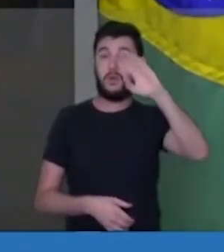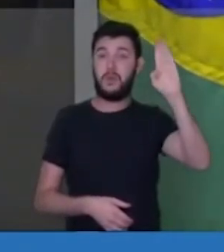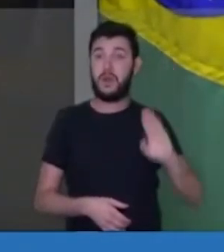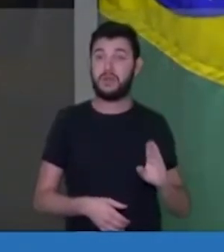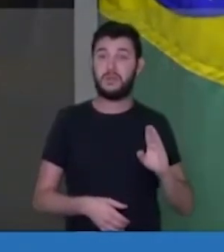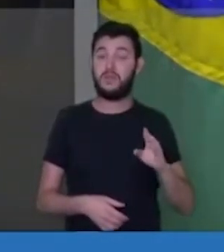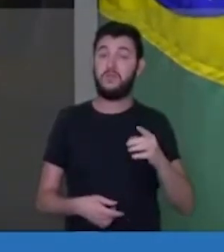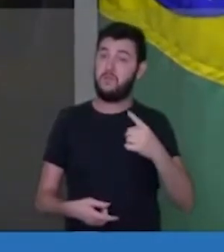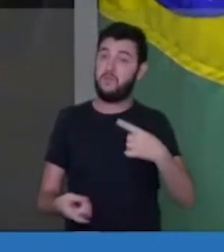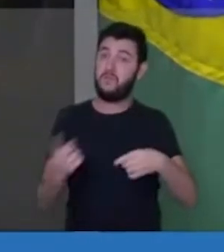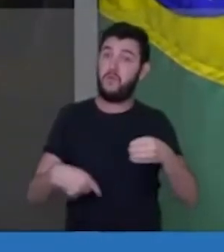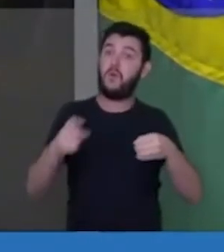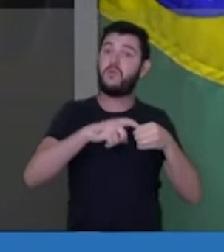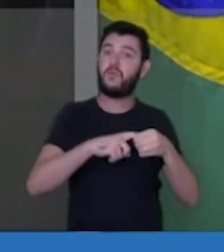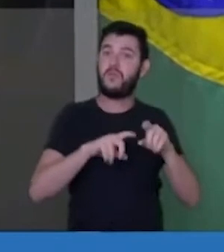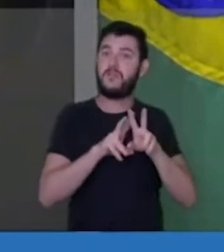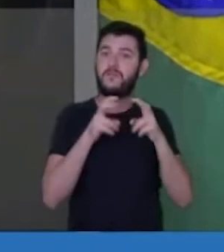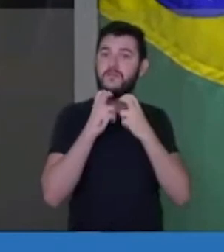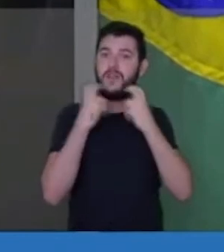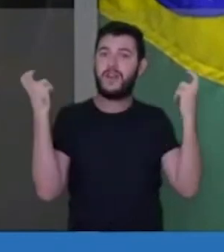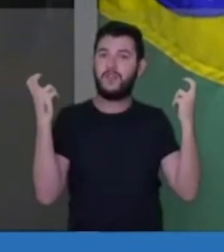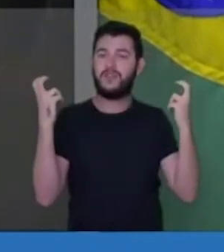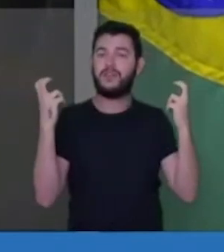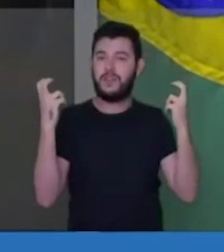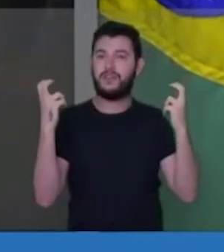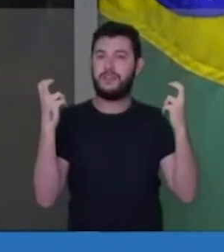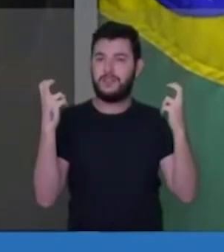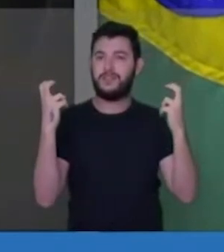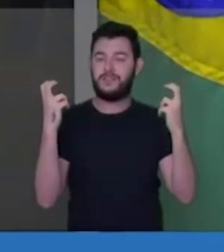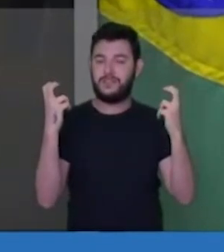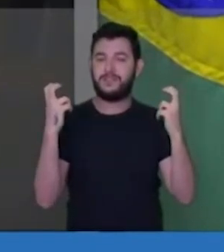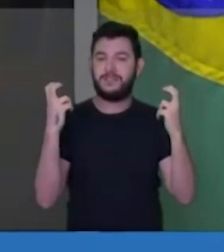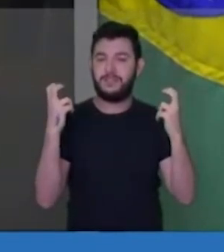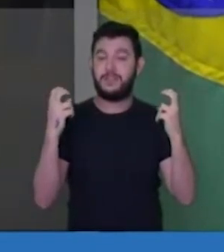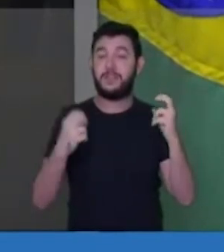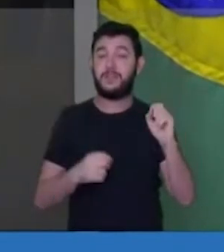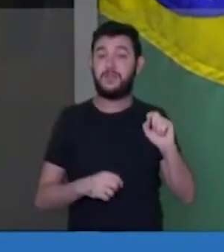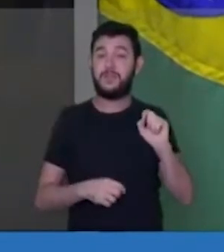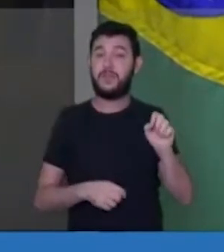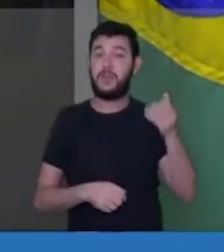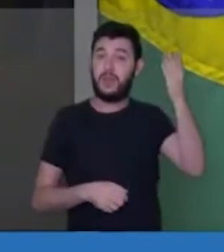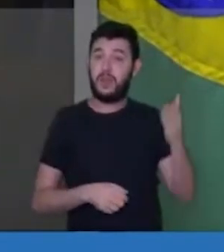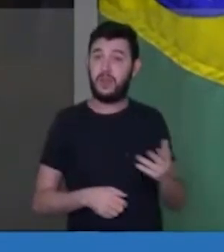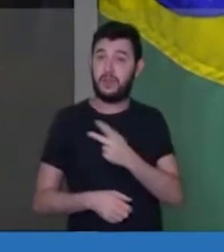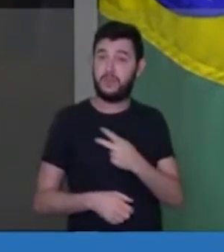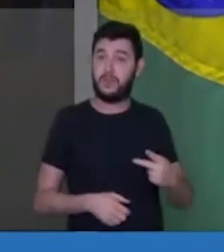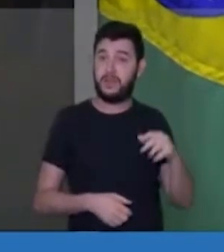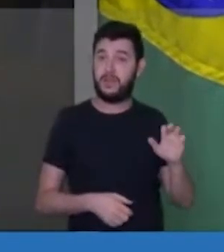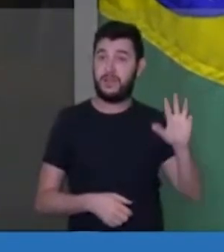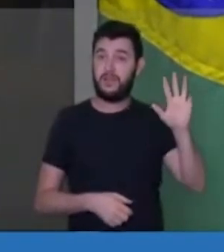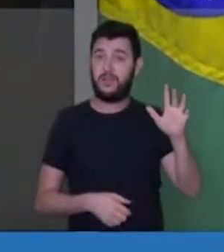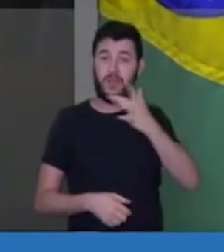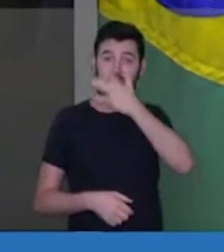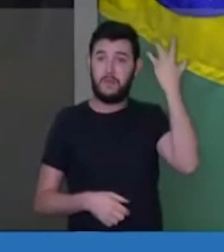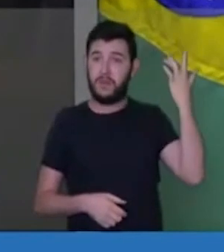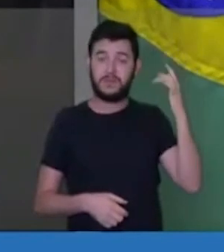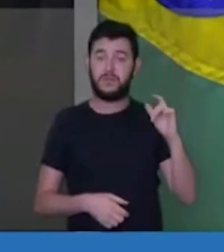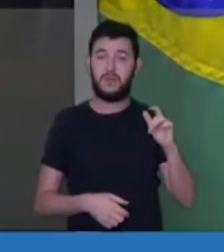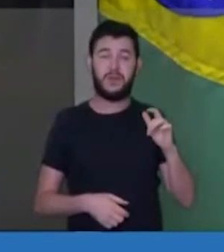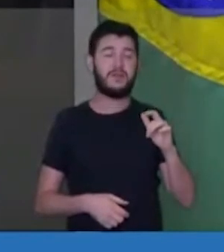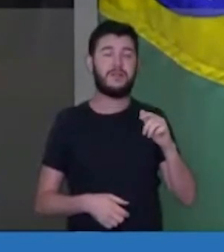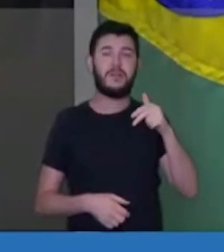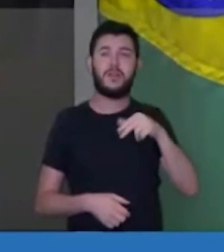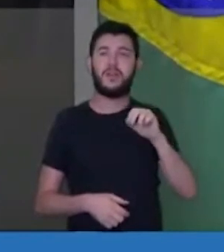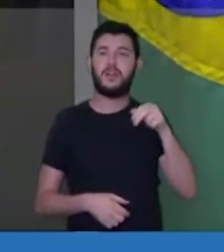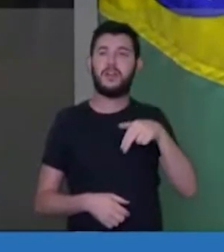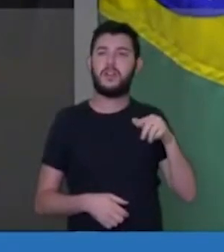internacional. O nosso presidente Lula é uma persona não grata, não somente em Israel, como também aqui no